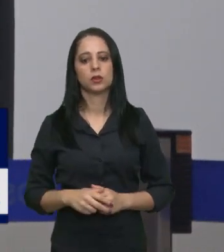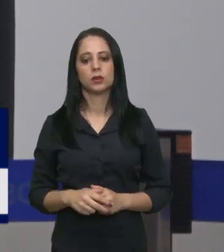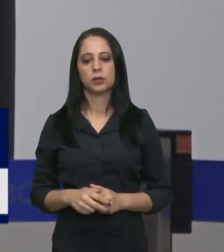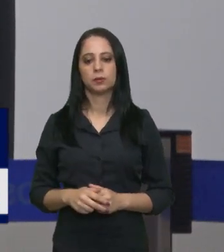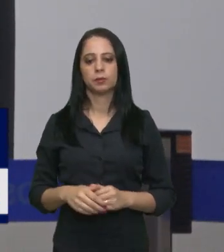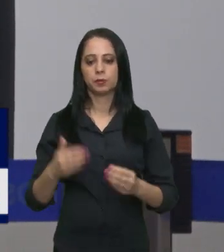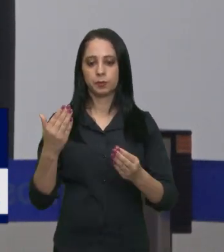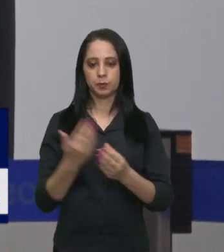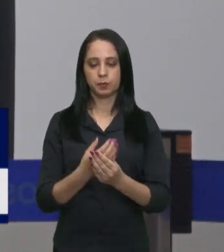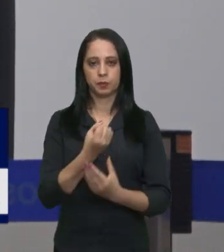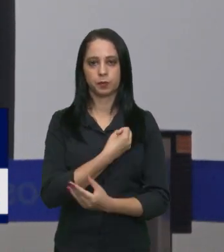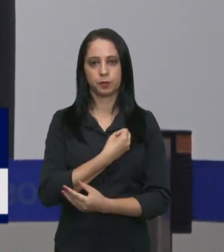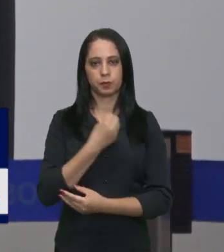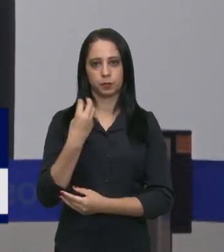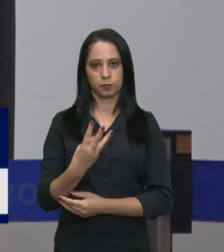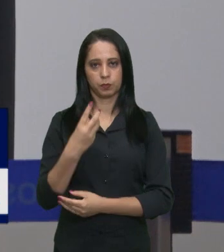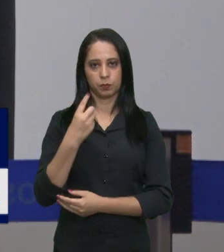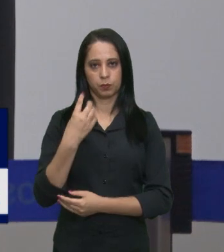Processo número